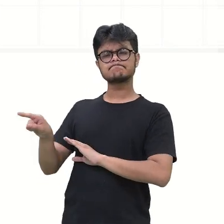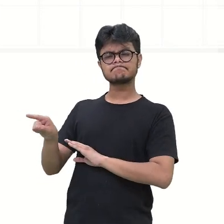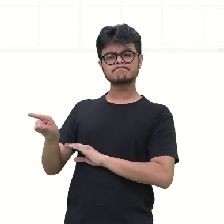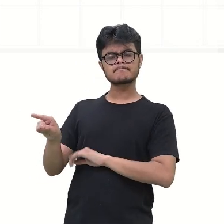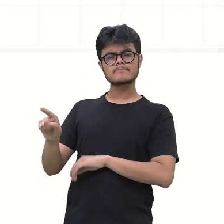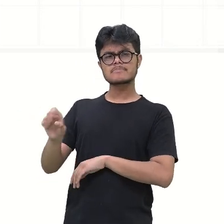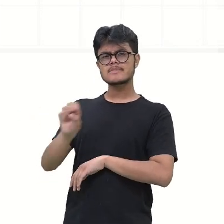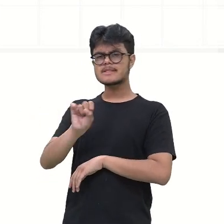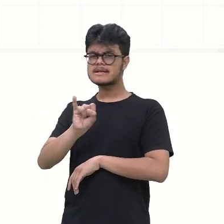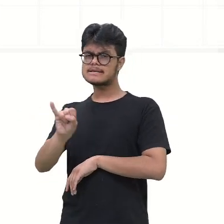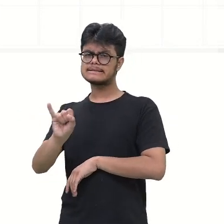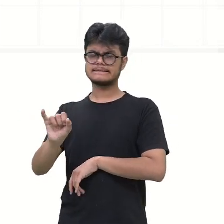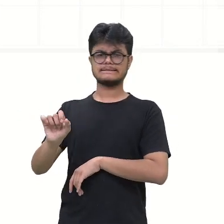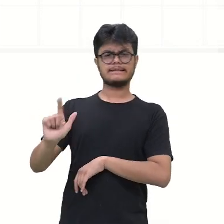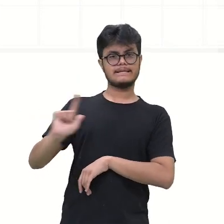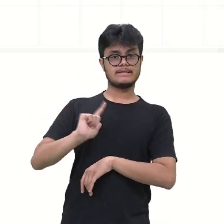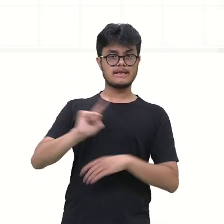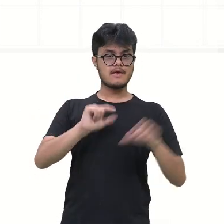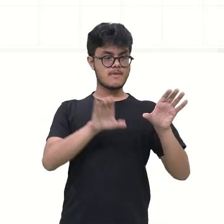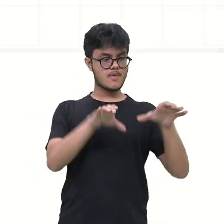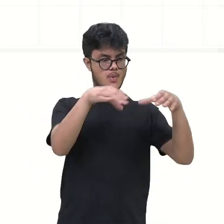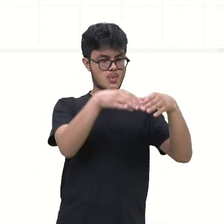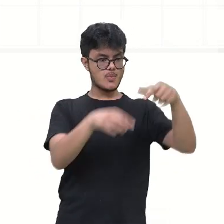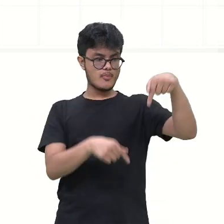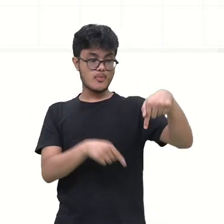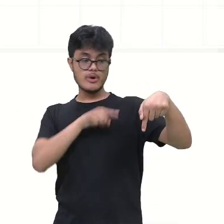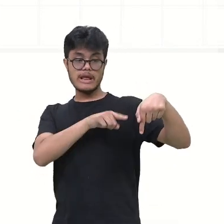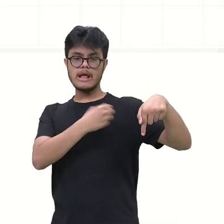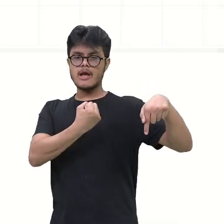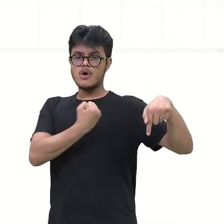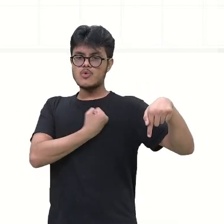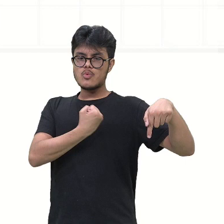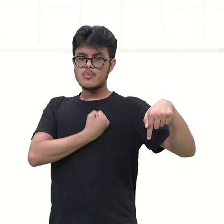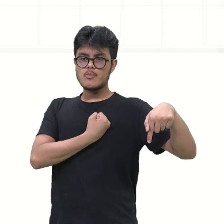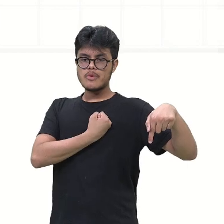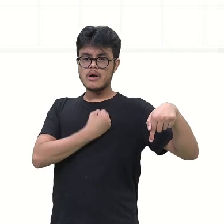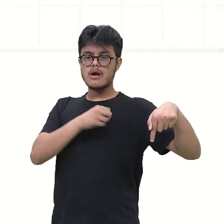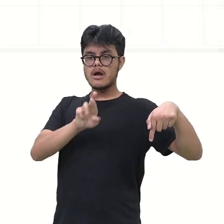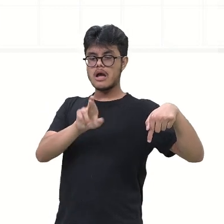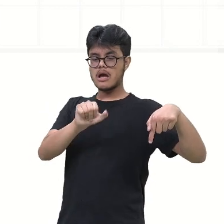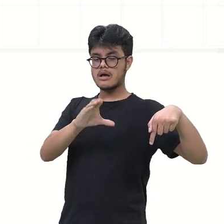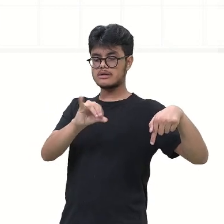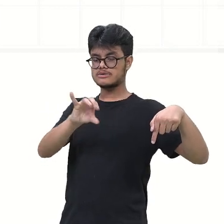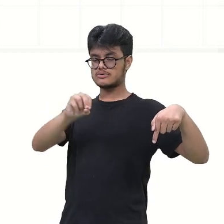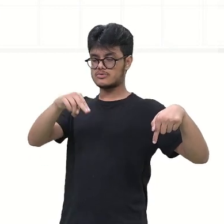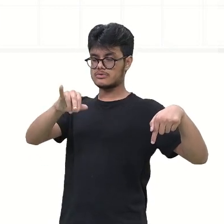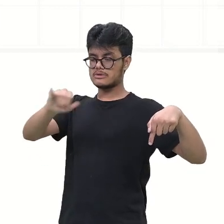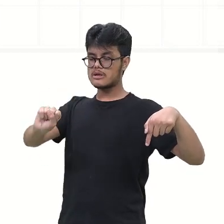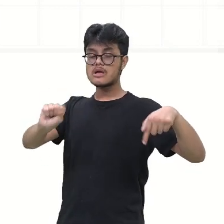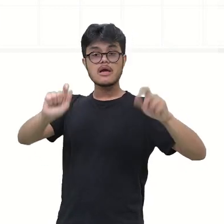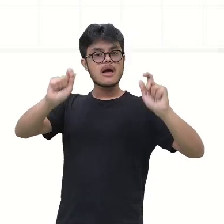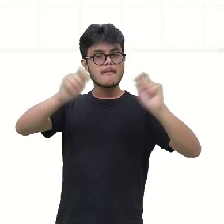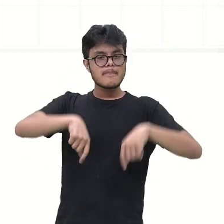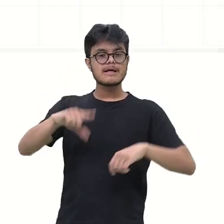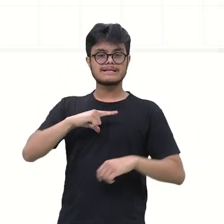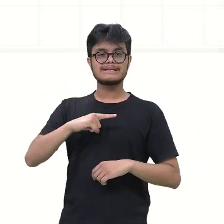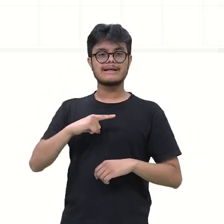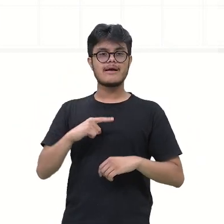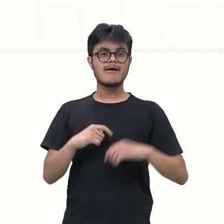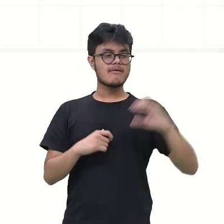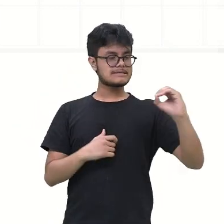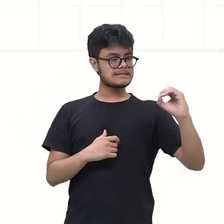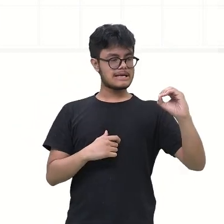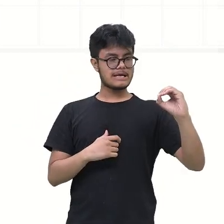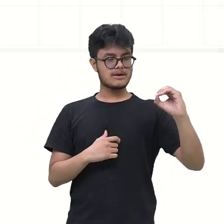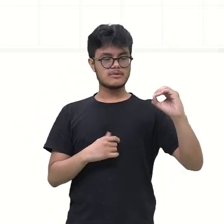dos números racionais, nós temos a possibilidade de ter números nesse intervalo aqui, entre 0 e 1.